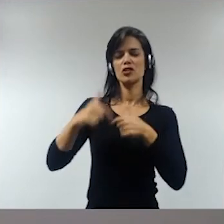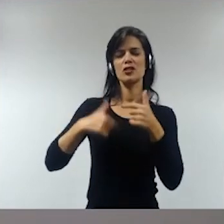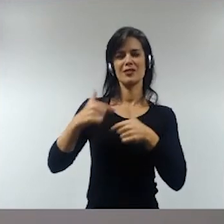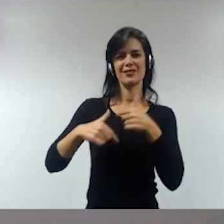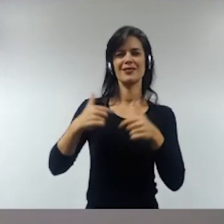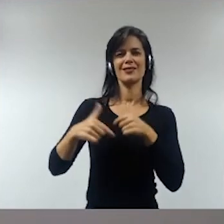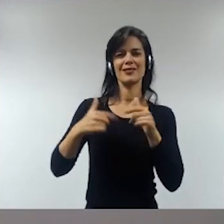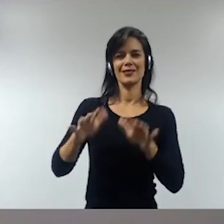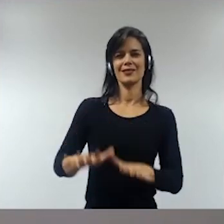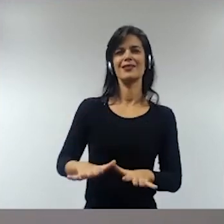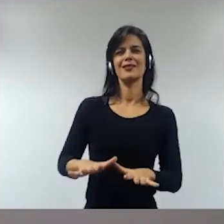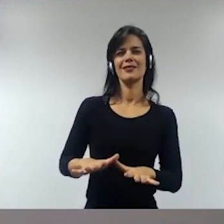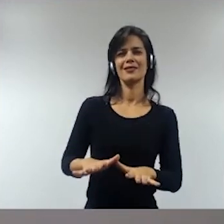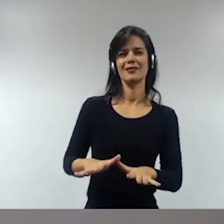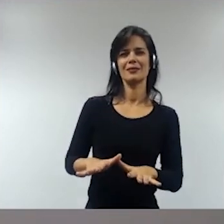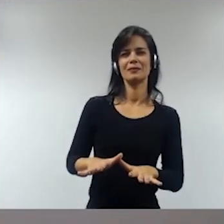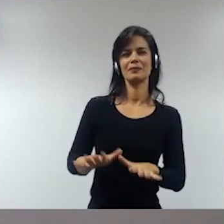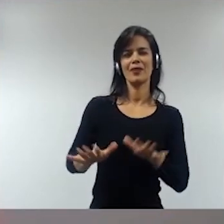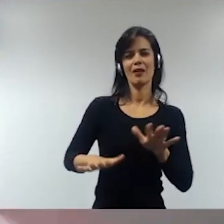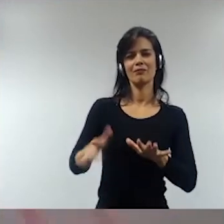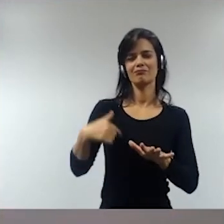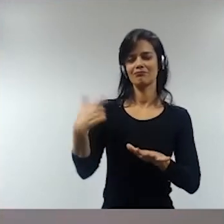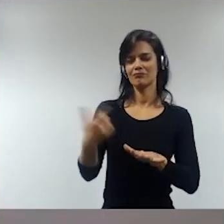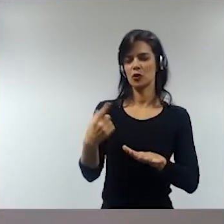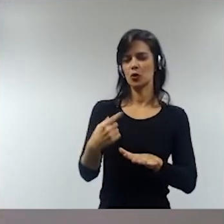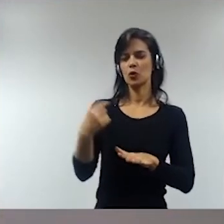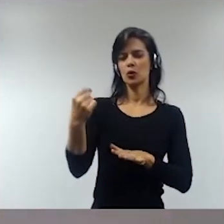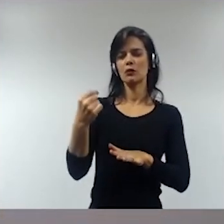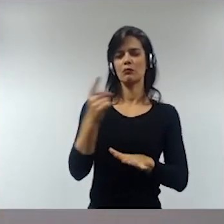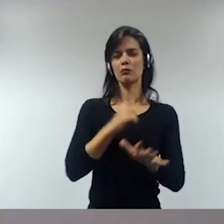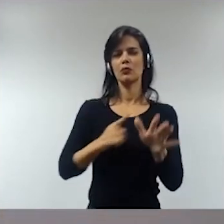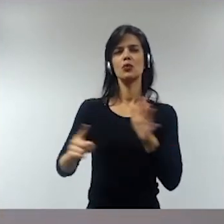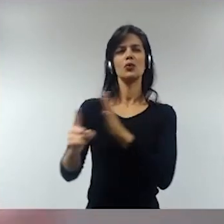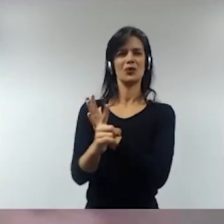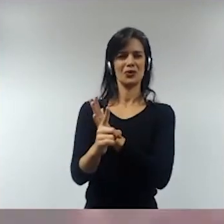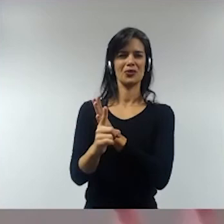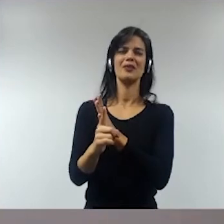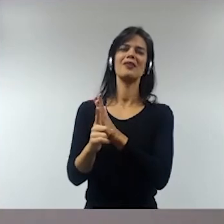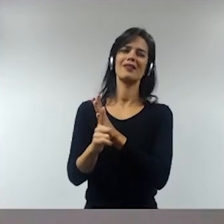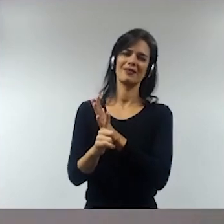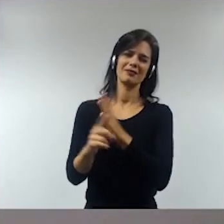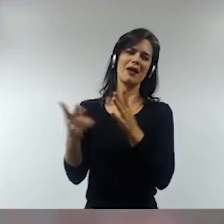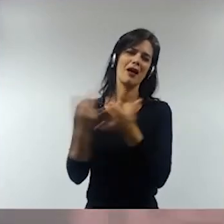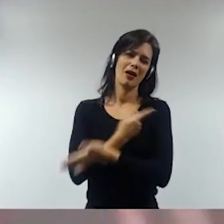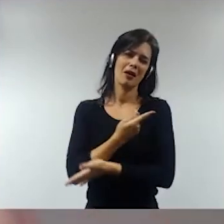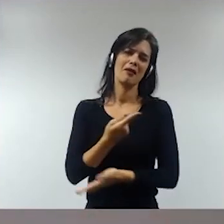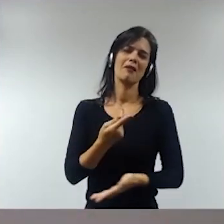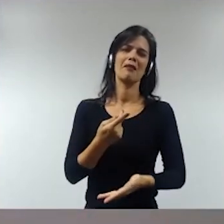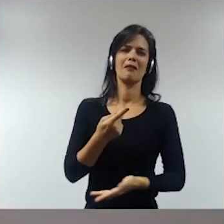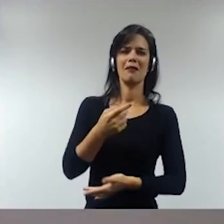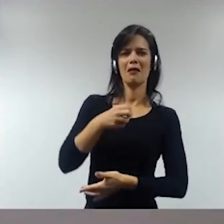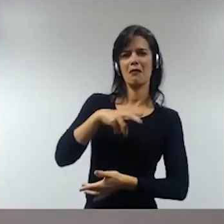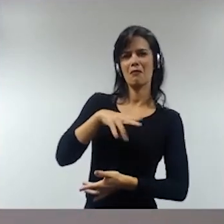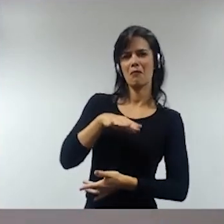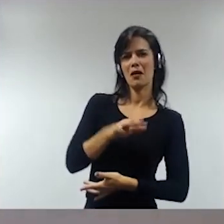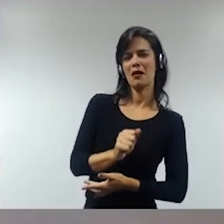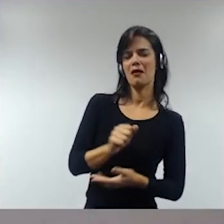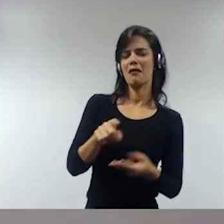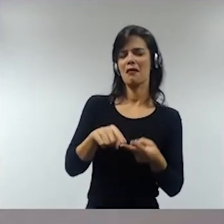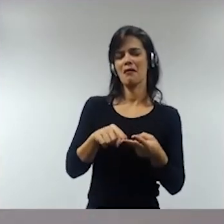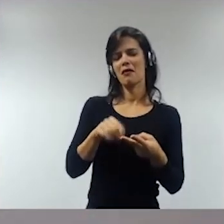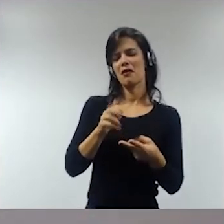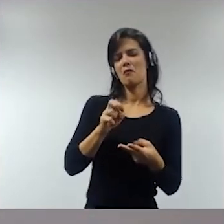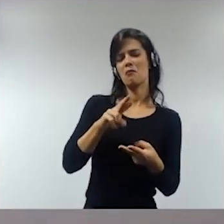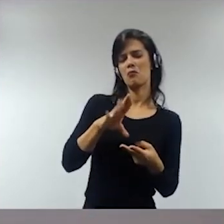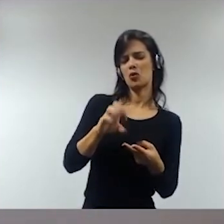certa deferência, porque a gente chega ali, é a Maria Luciana, da OAB Rio, é o Bruno, OAB Pernambuco, é